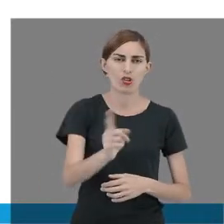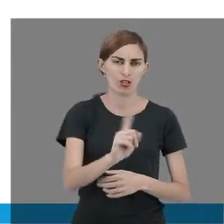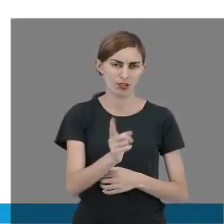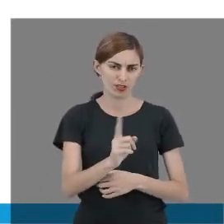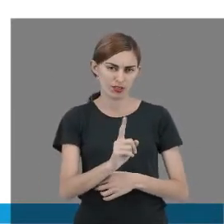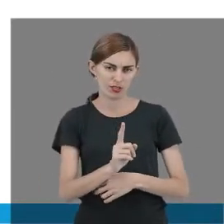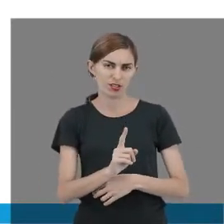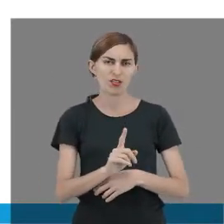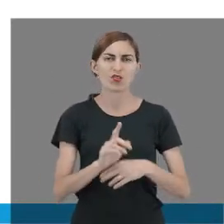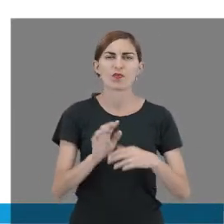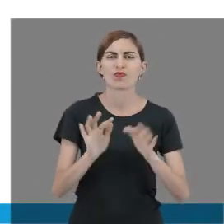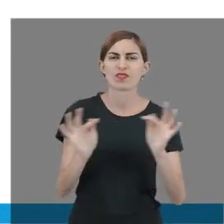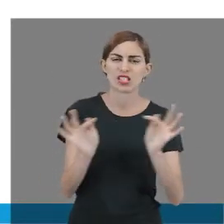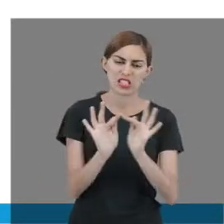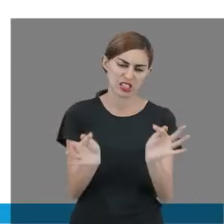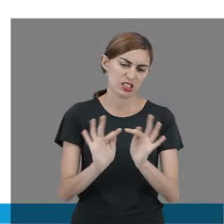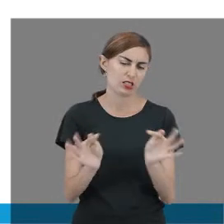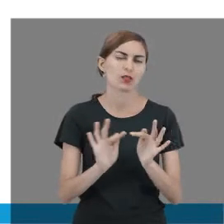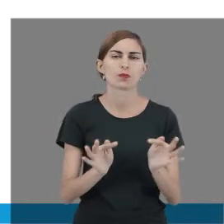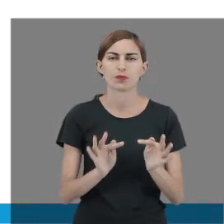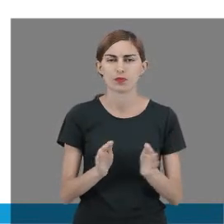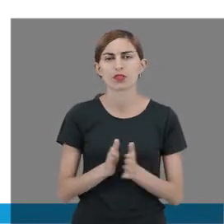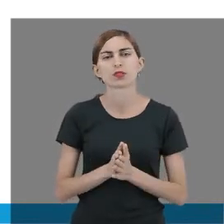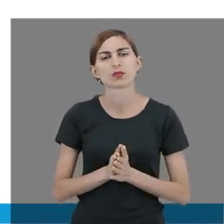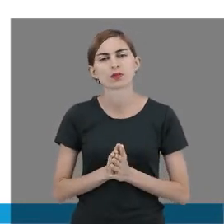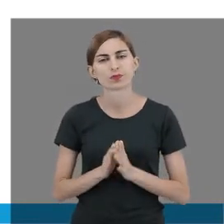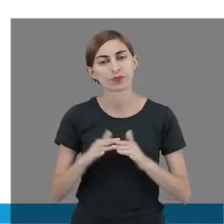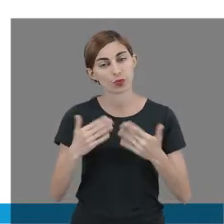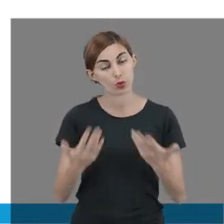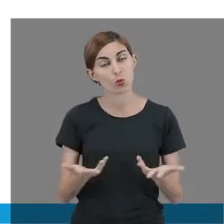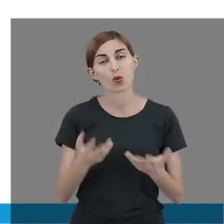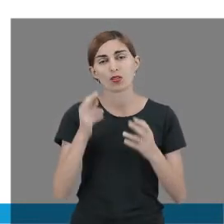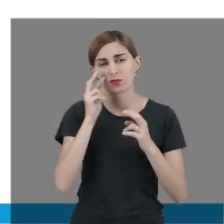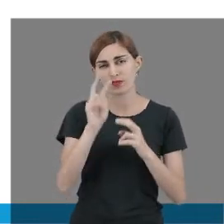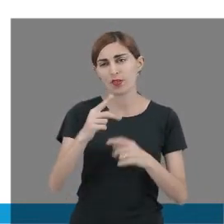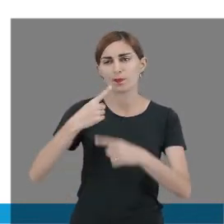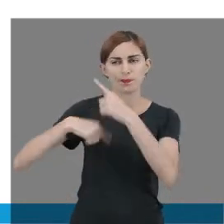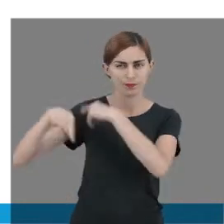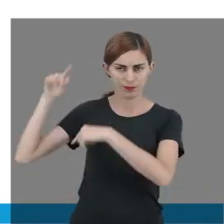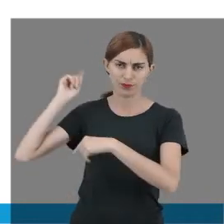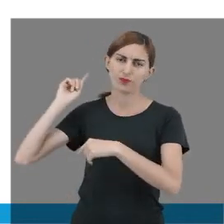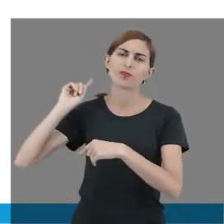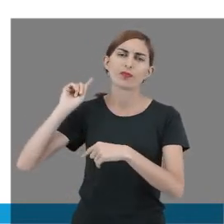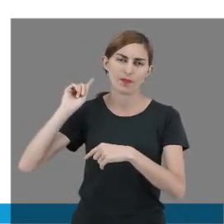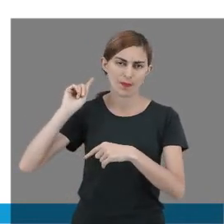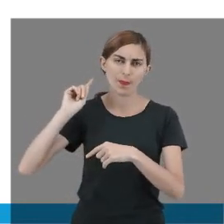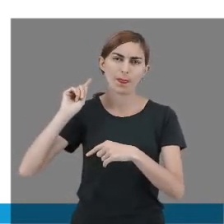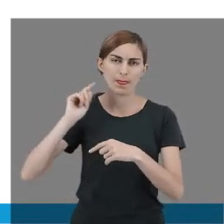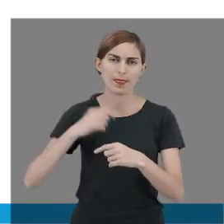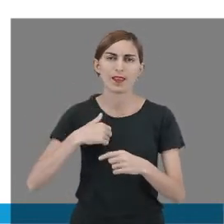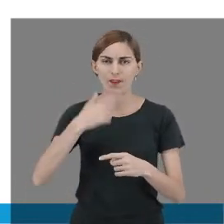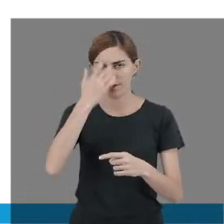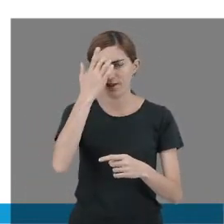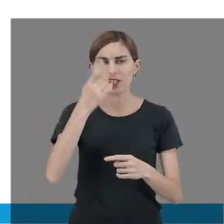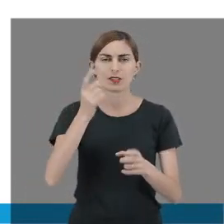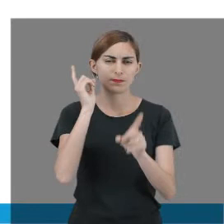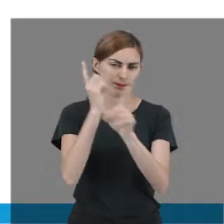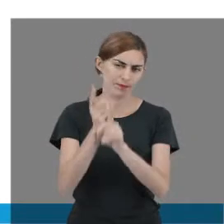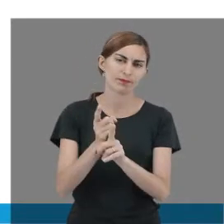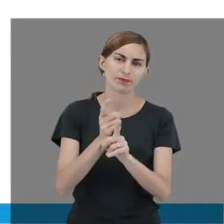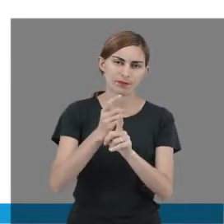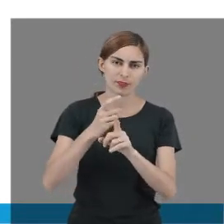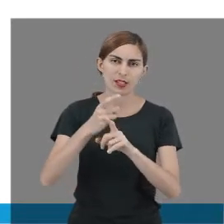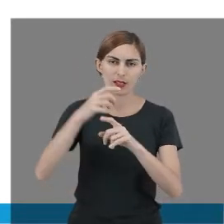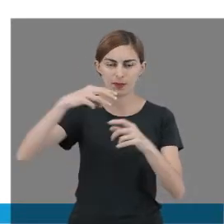gente que tem uma microcefalia tão severa. Quando a gente olha para trás, na realidade, como que é fácil de notificar a